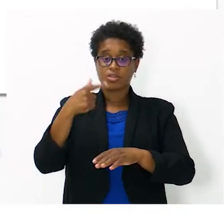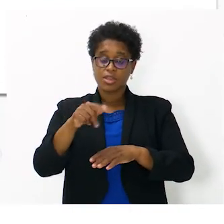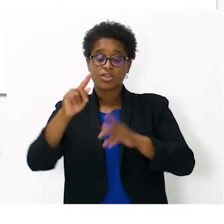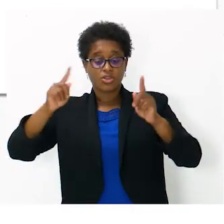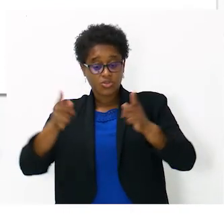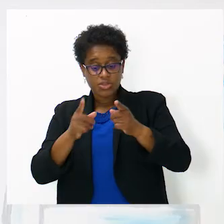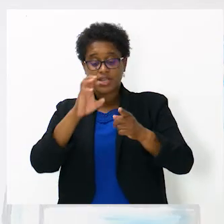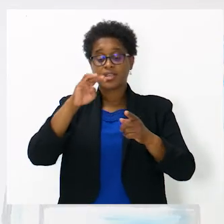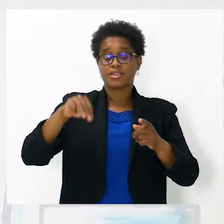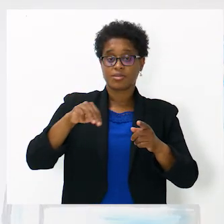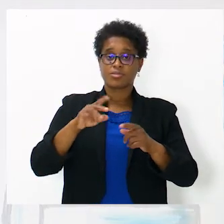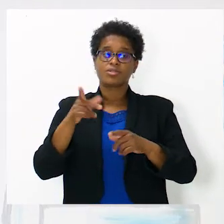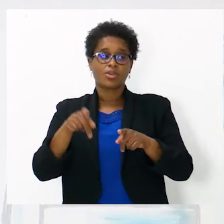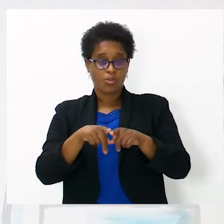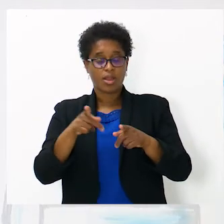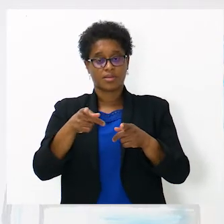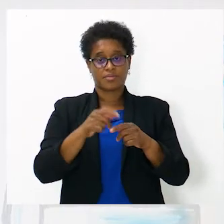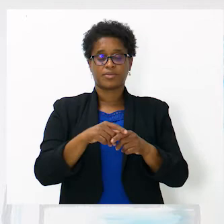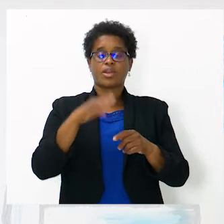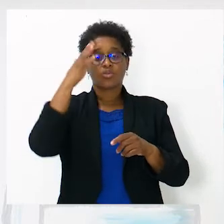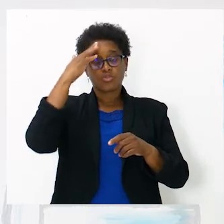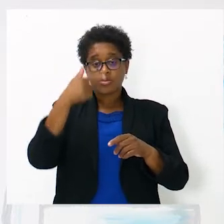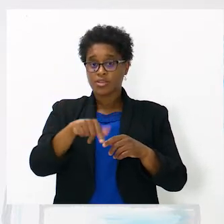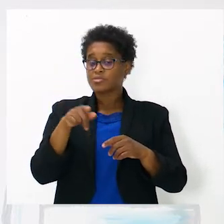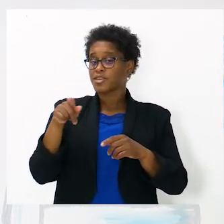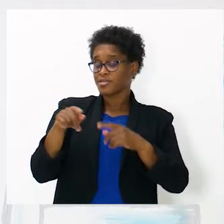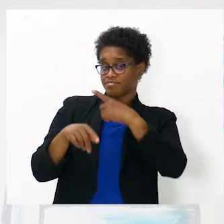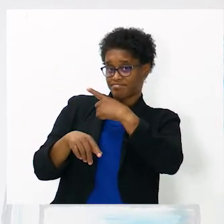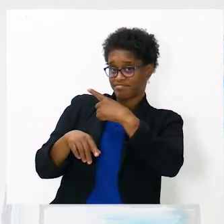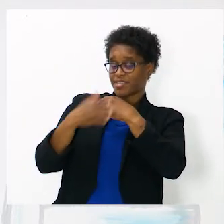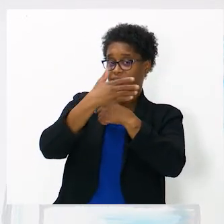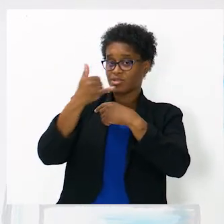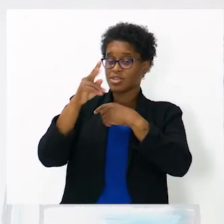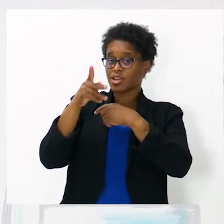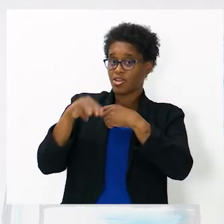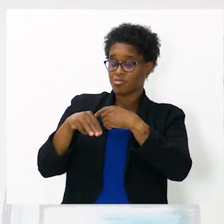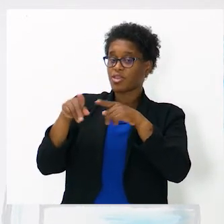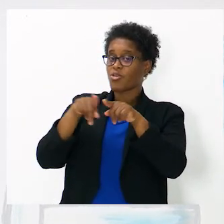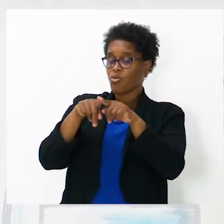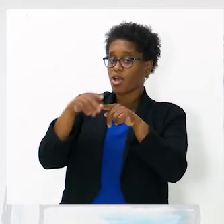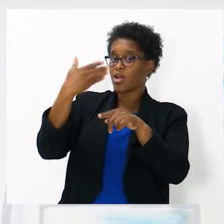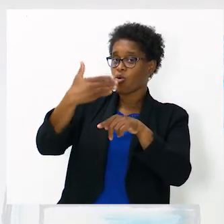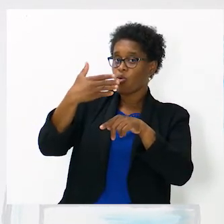a centímetros. Corresponde ao número que nós temos ali. 12 km é igual a